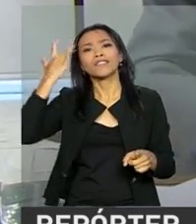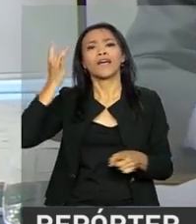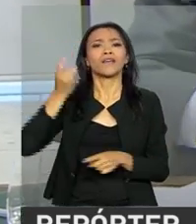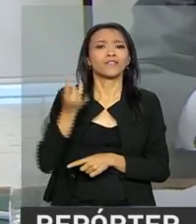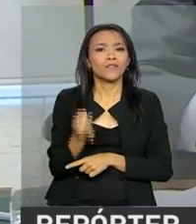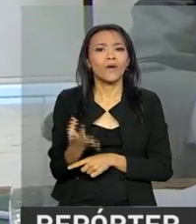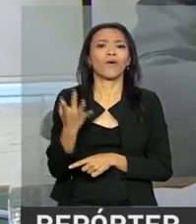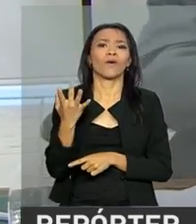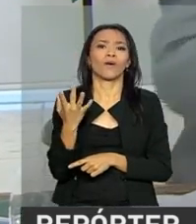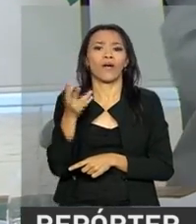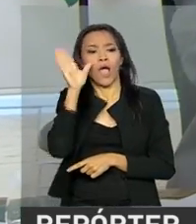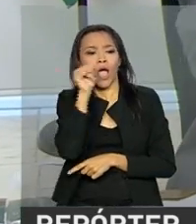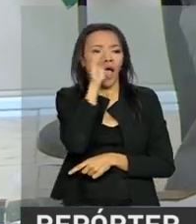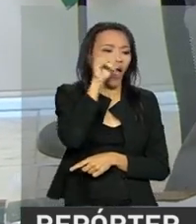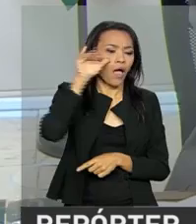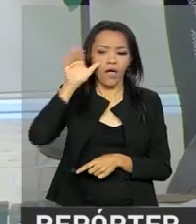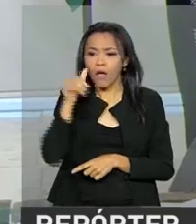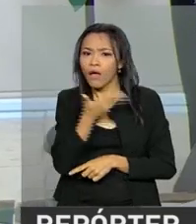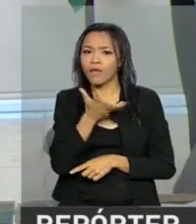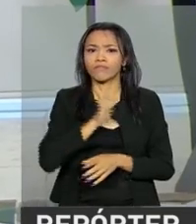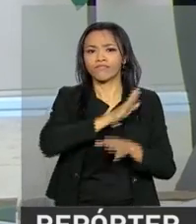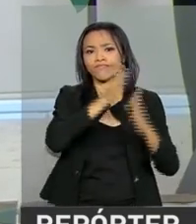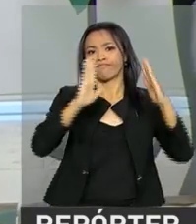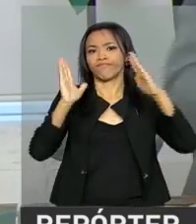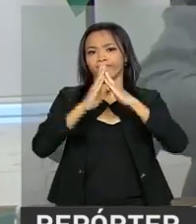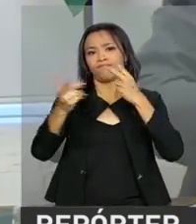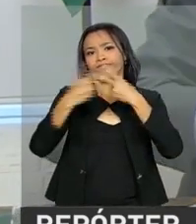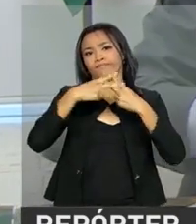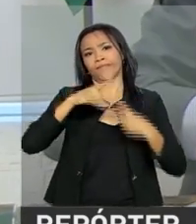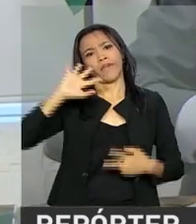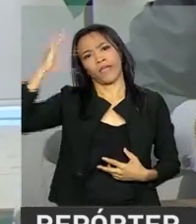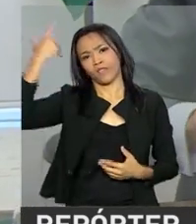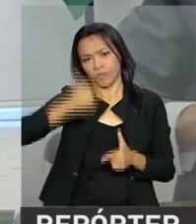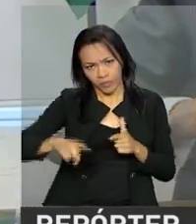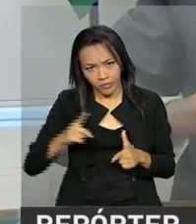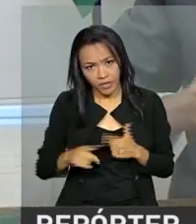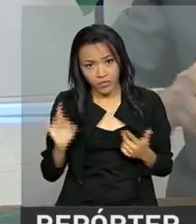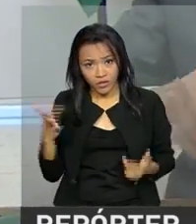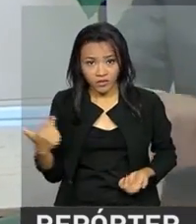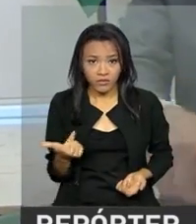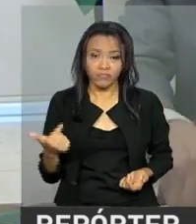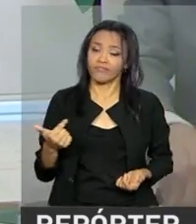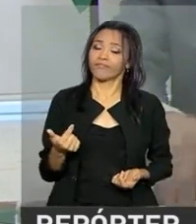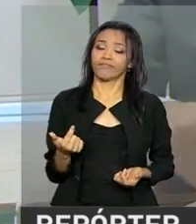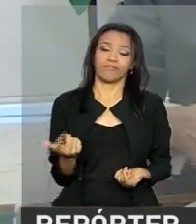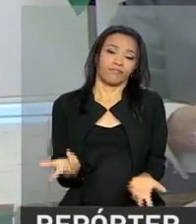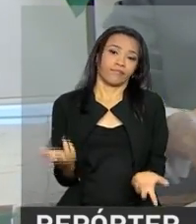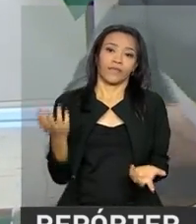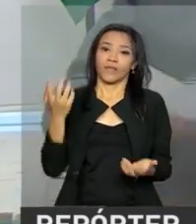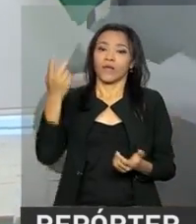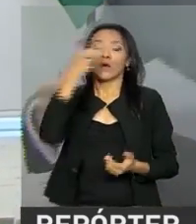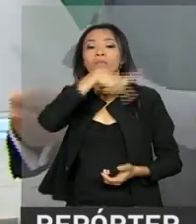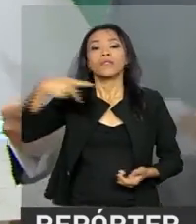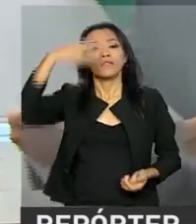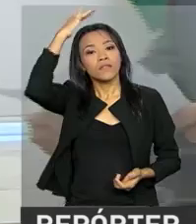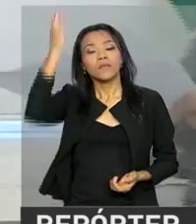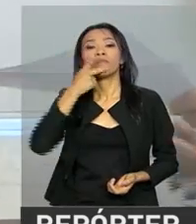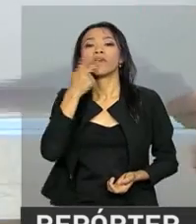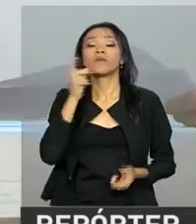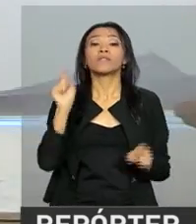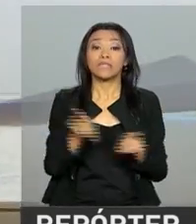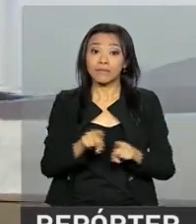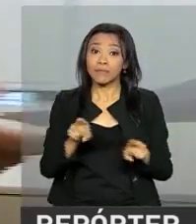as inspeções nas penitenciárias estaduais vão resolver o problema. Para Michel Temer, a questão também passa